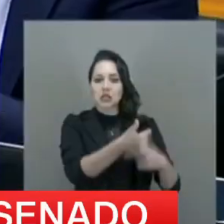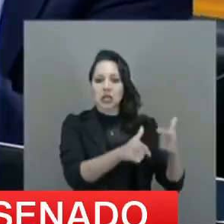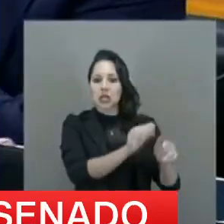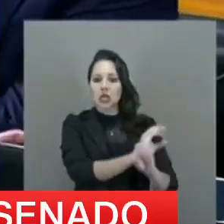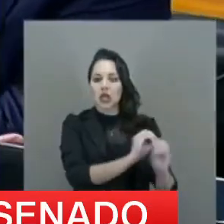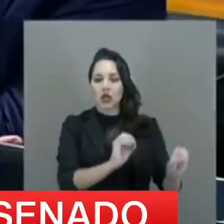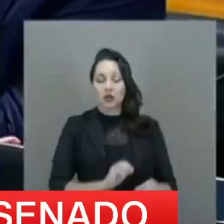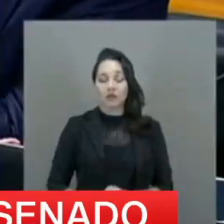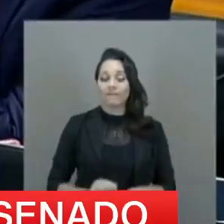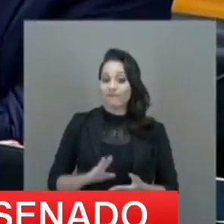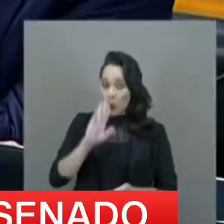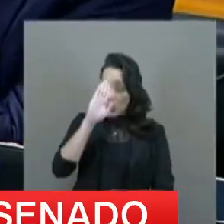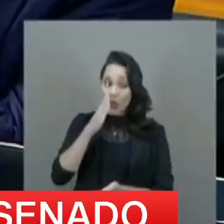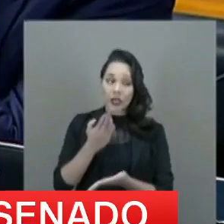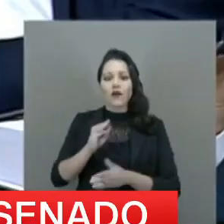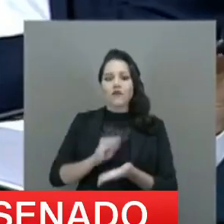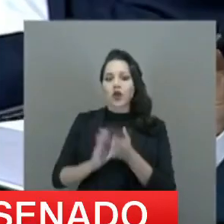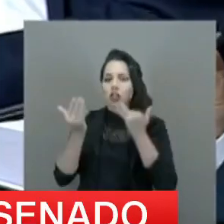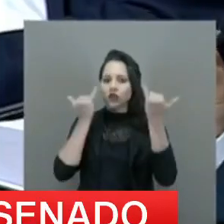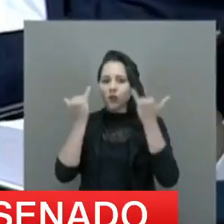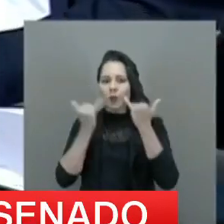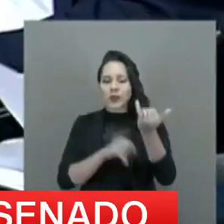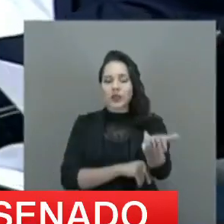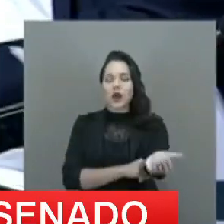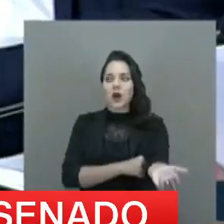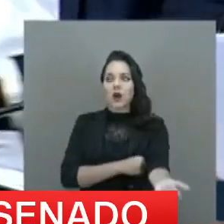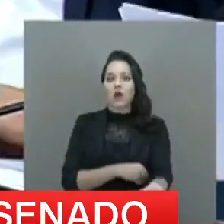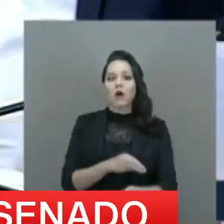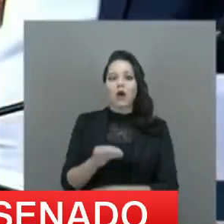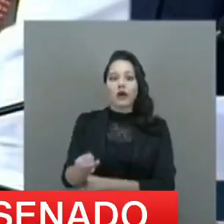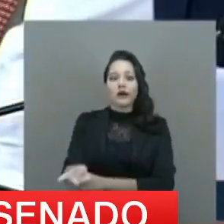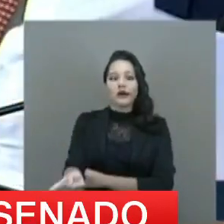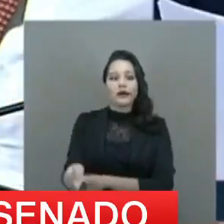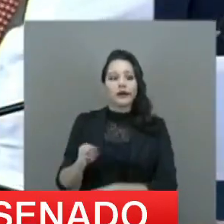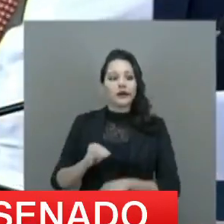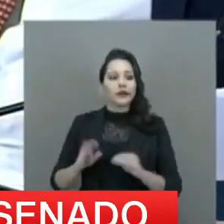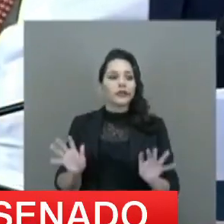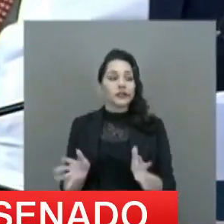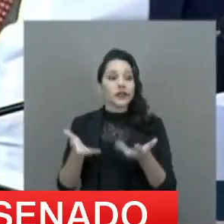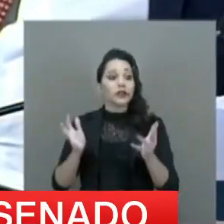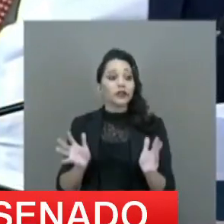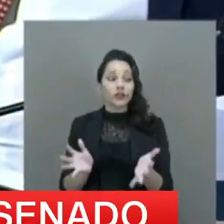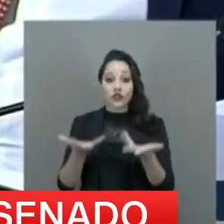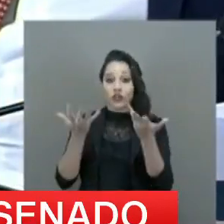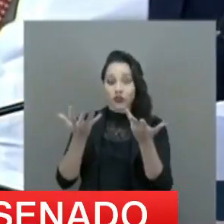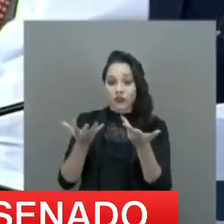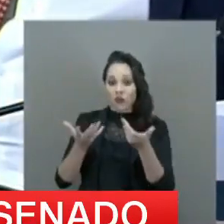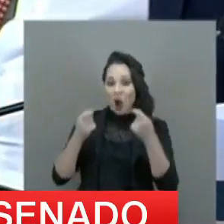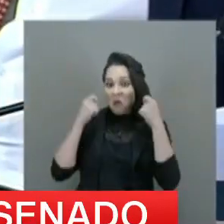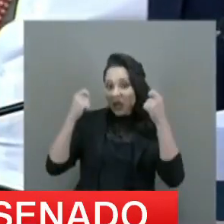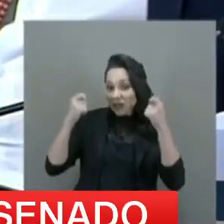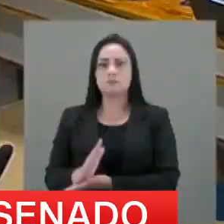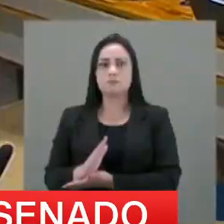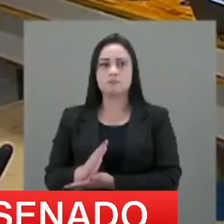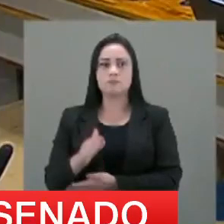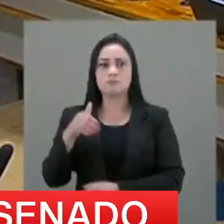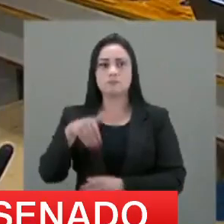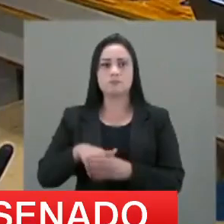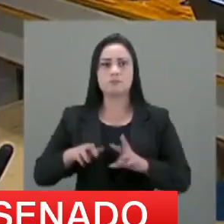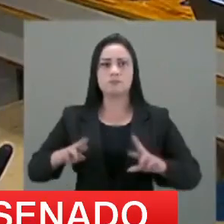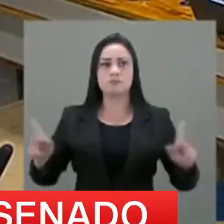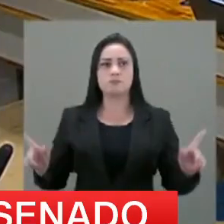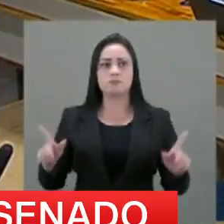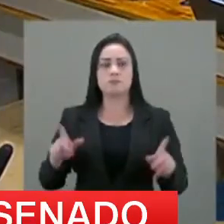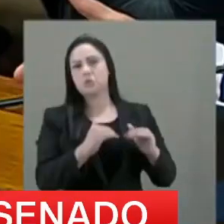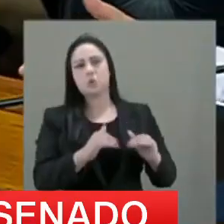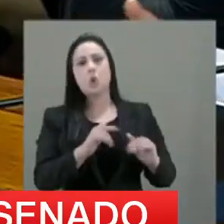Rodrigo Pacheco para justamente regulamentar toda essa questão. De qualquer forma, a votação de hoje na CAI já estava